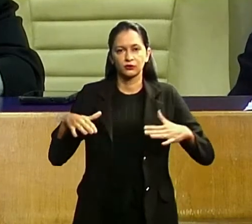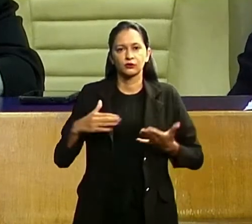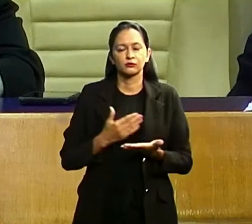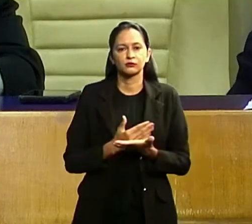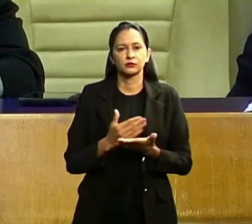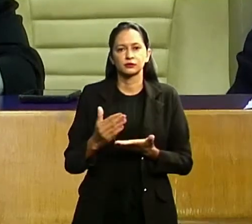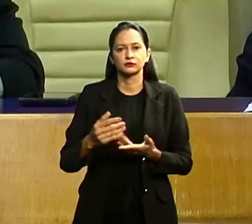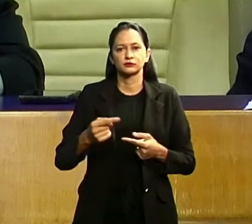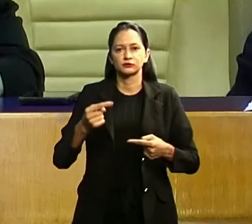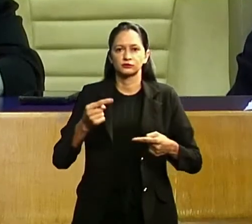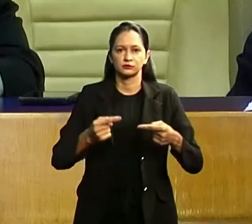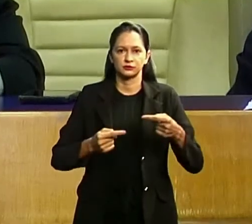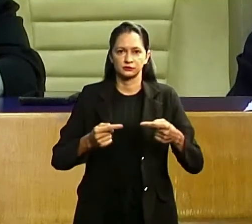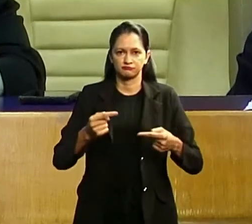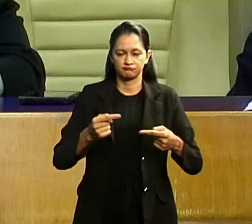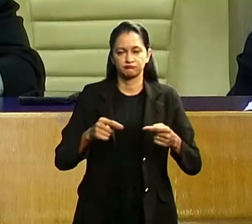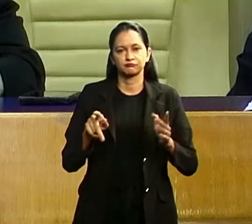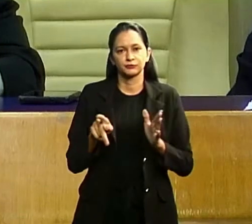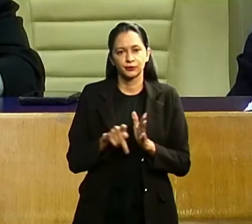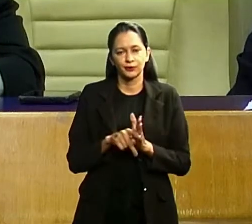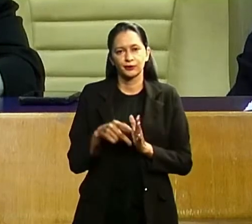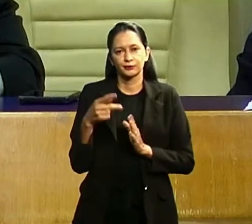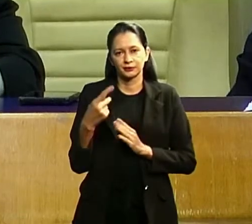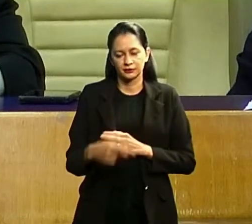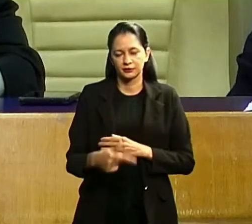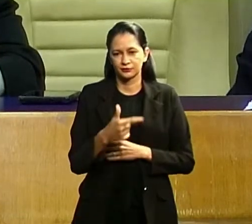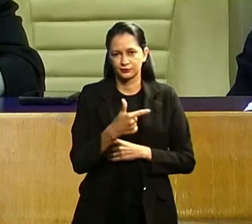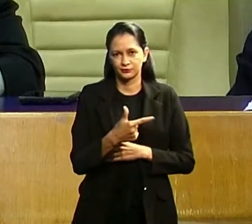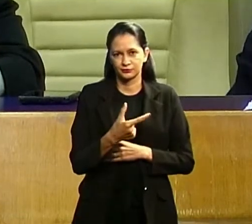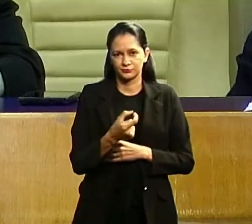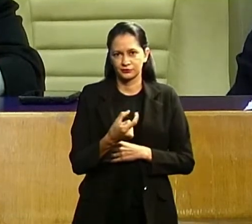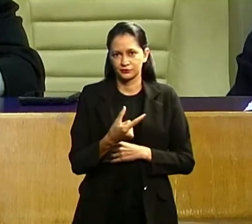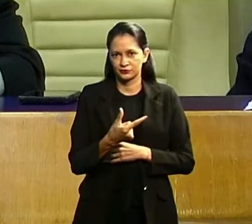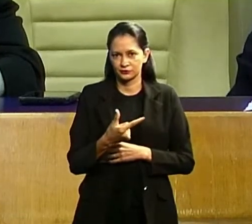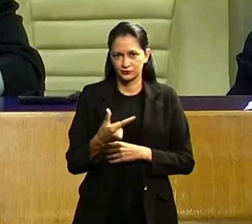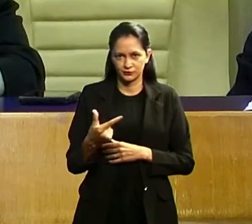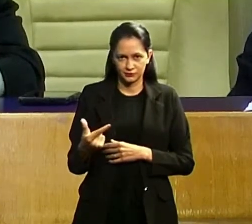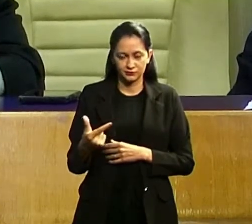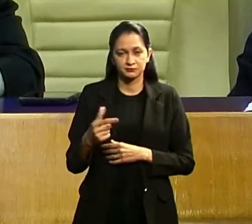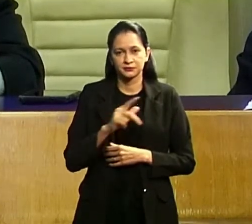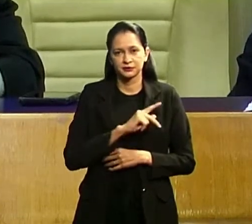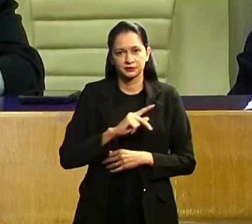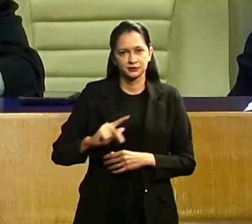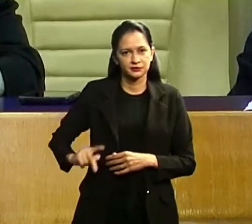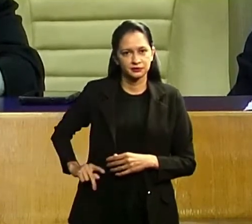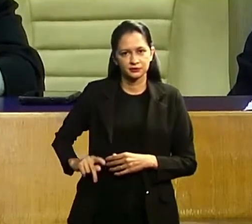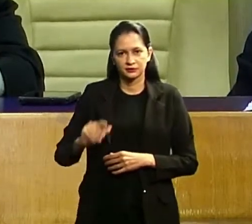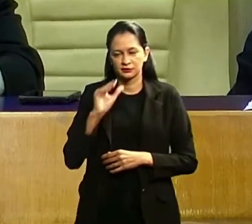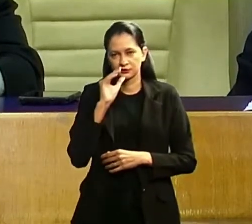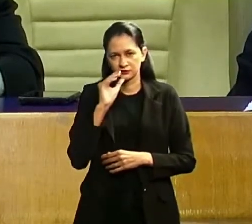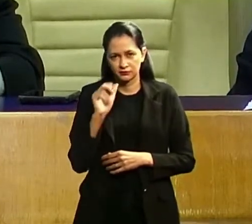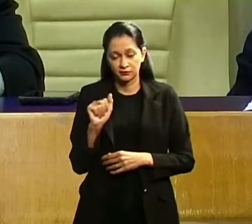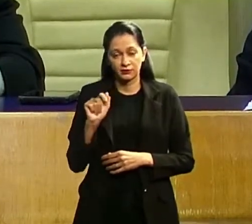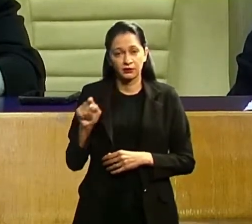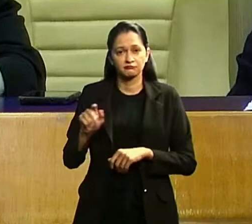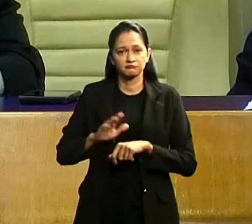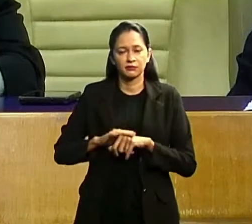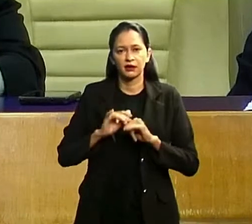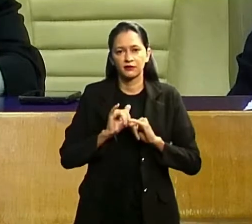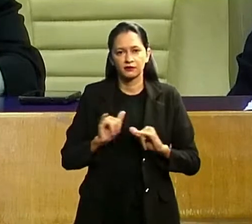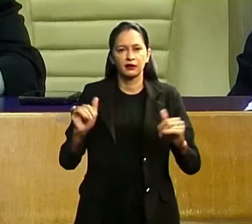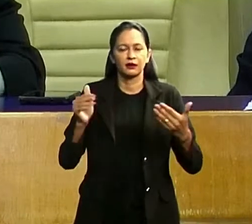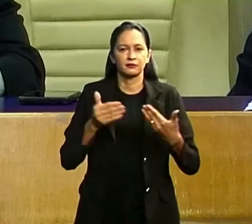quarta sessão ordinária do segundo ano da 19ª legislatura, presidida pelo vereador Clécio Alves, que a declarou